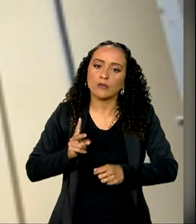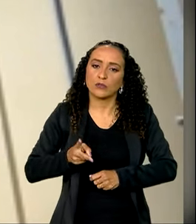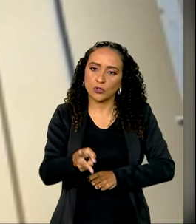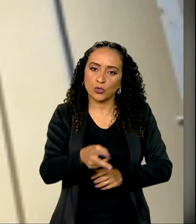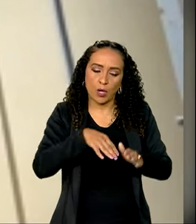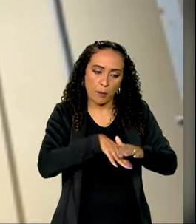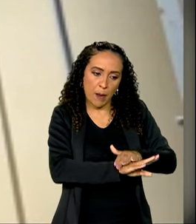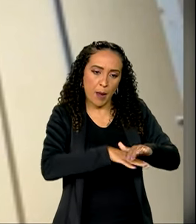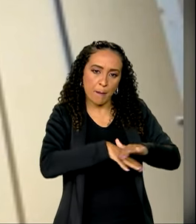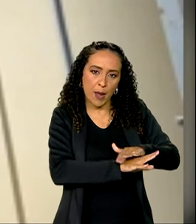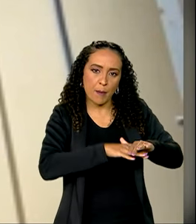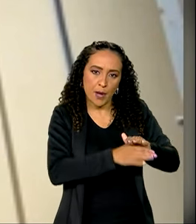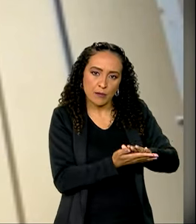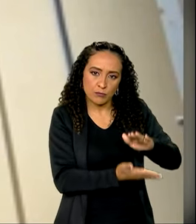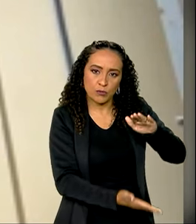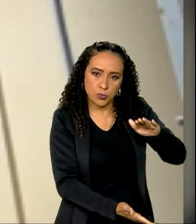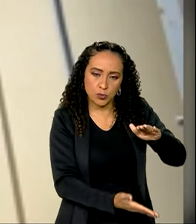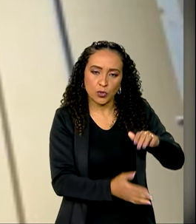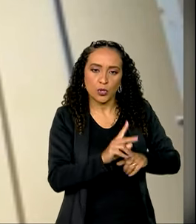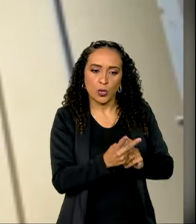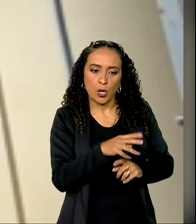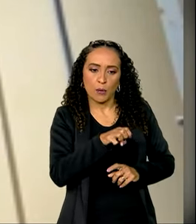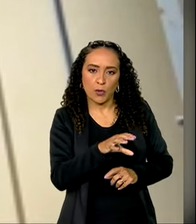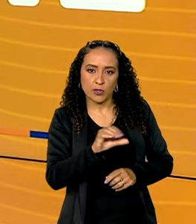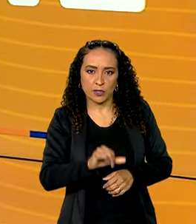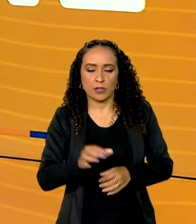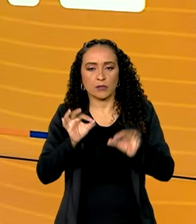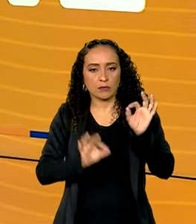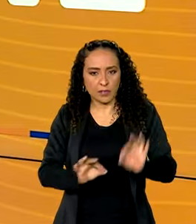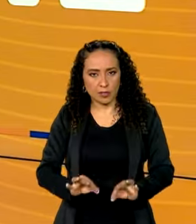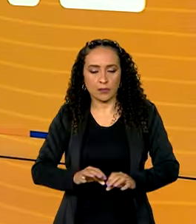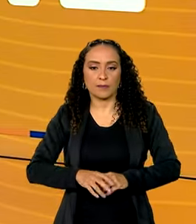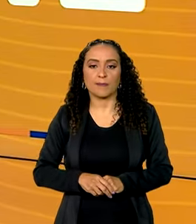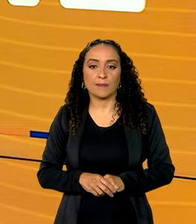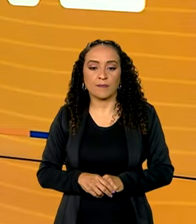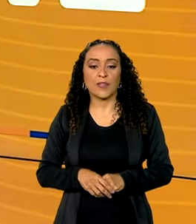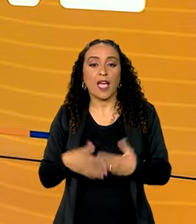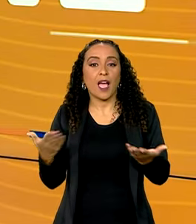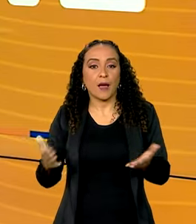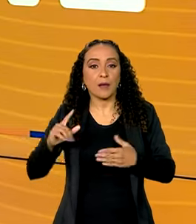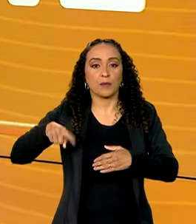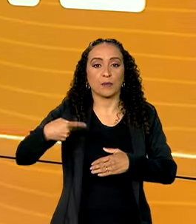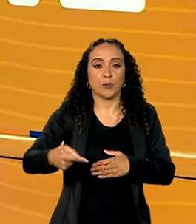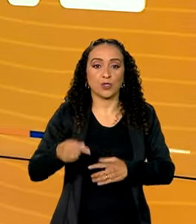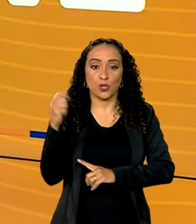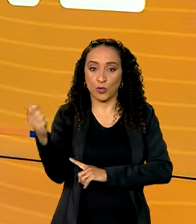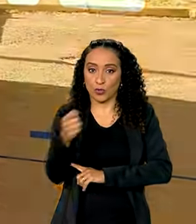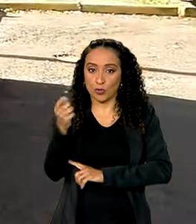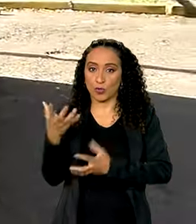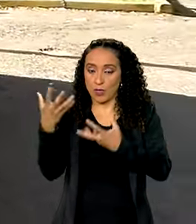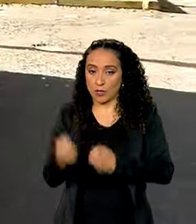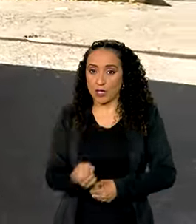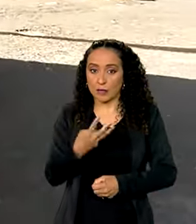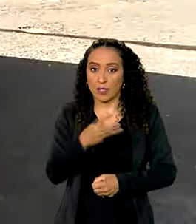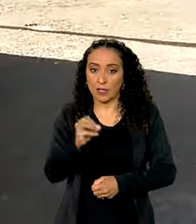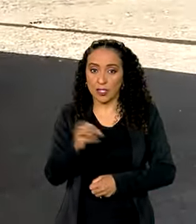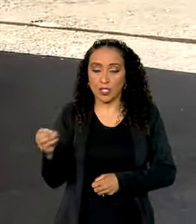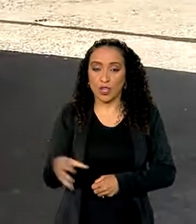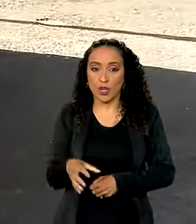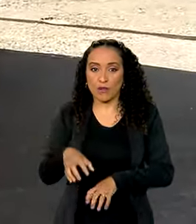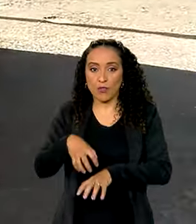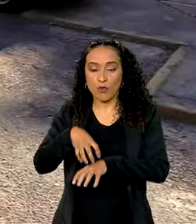estoques do Hemocentro em dia, né? Veja a seguir, Rio Grande do Sul recebe 30